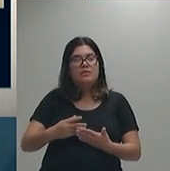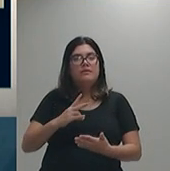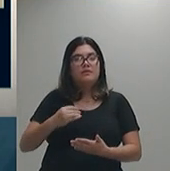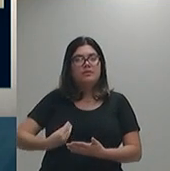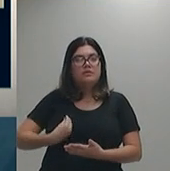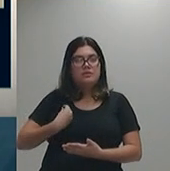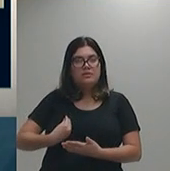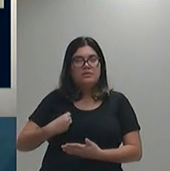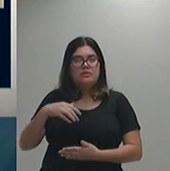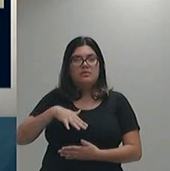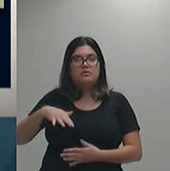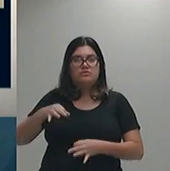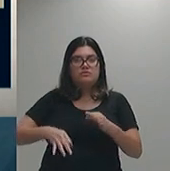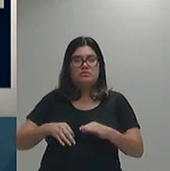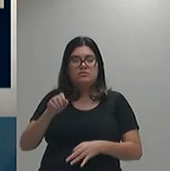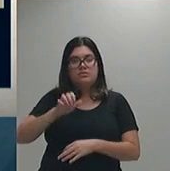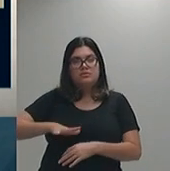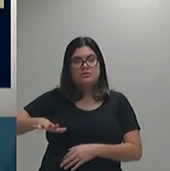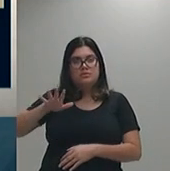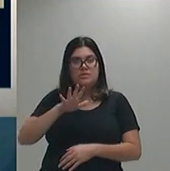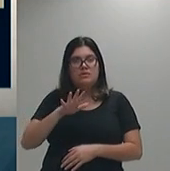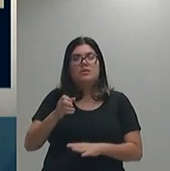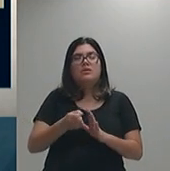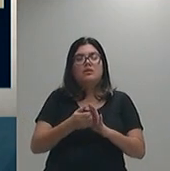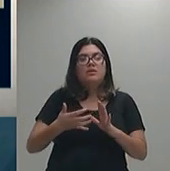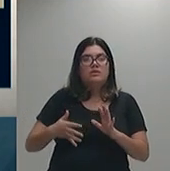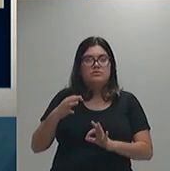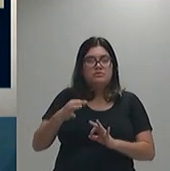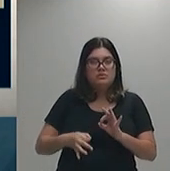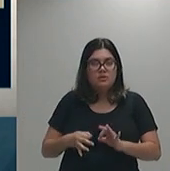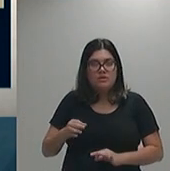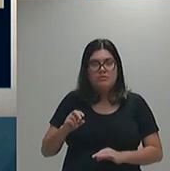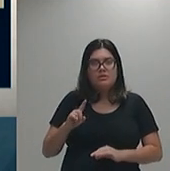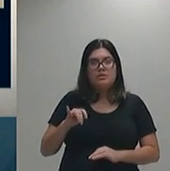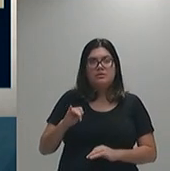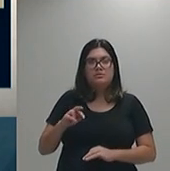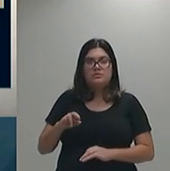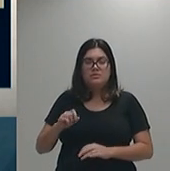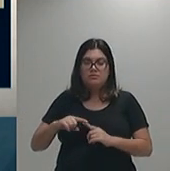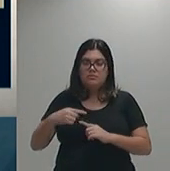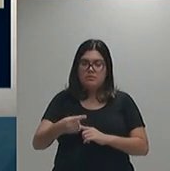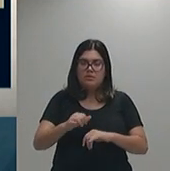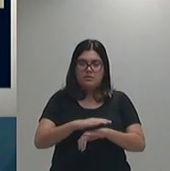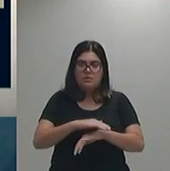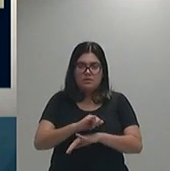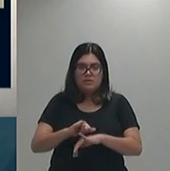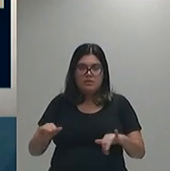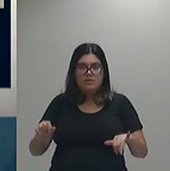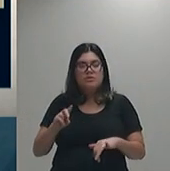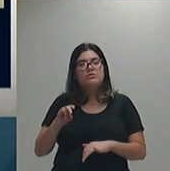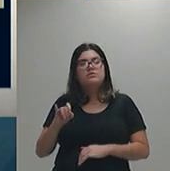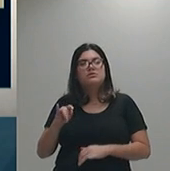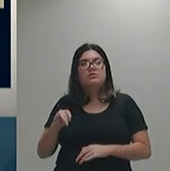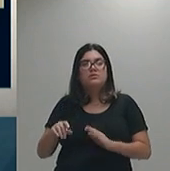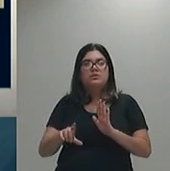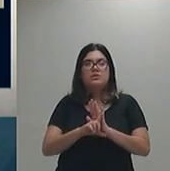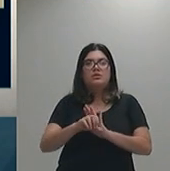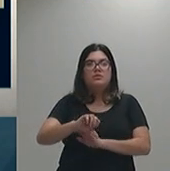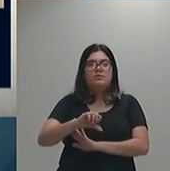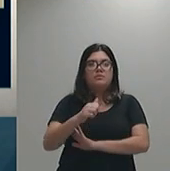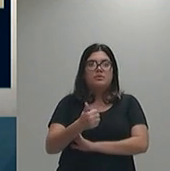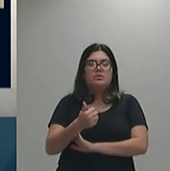jurídico Nacional do caráter jurisdicional da arbitragem sobretudo após a declaração de funcionalidade da Lei 9.307